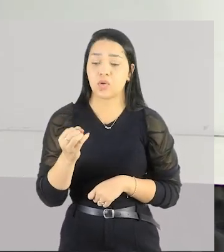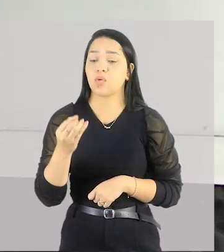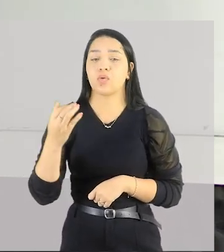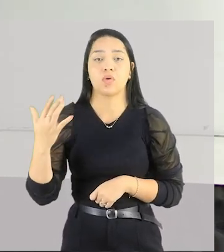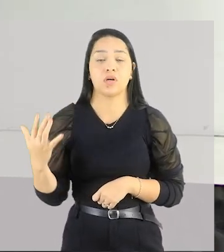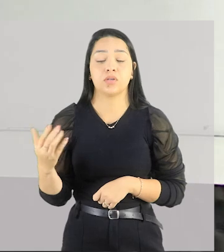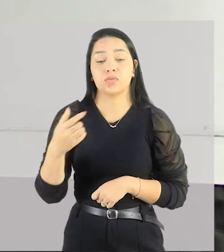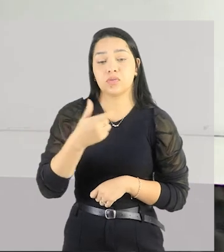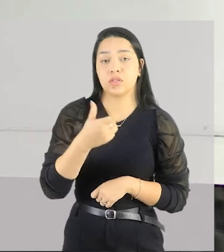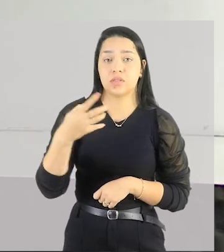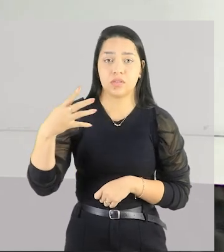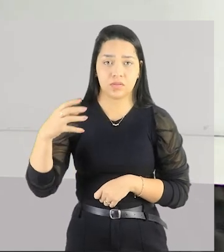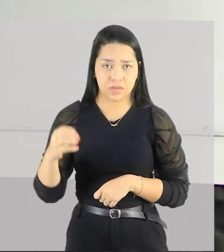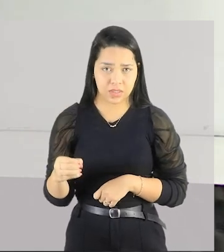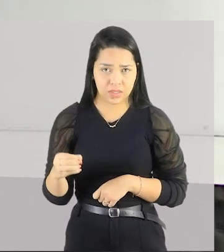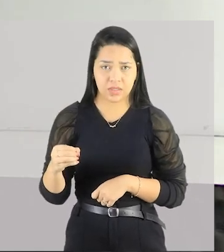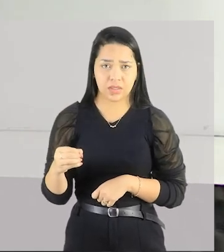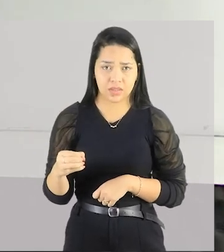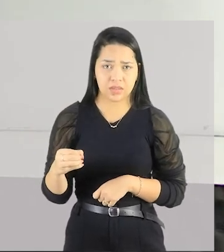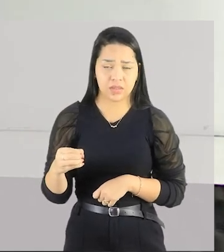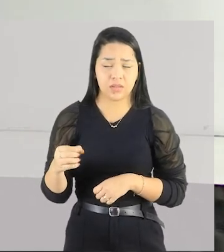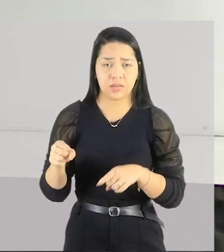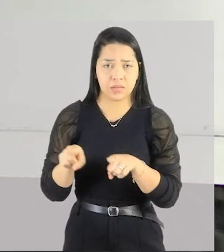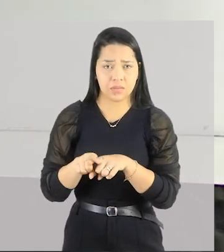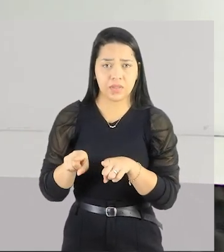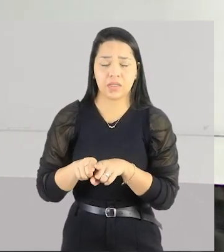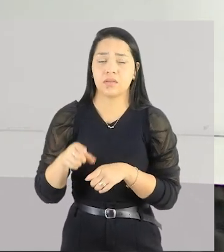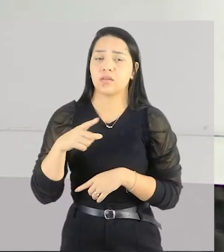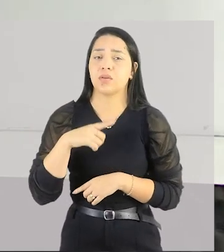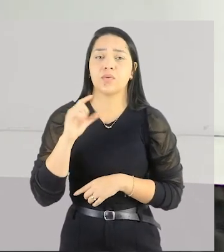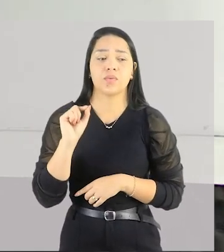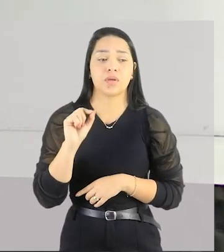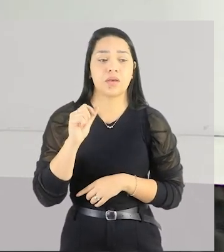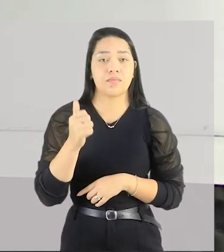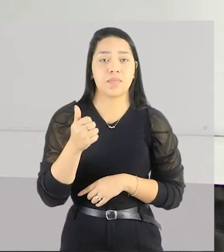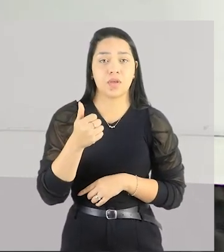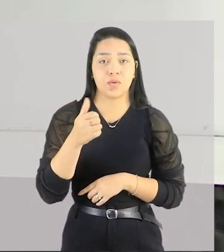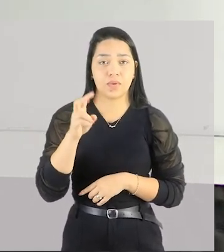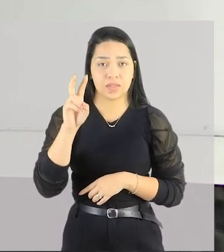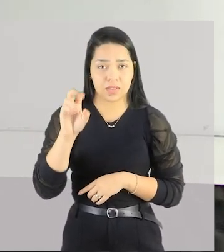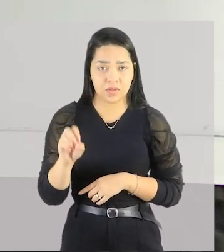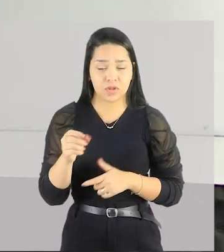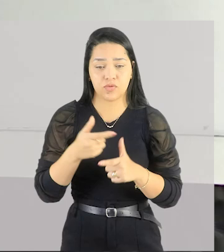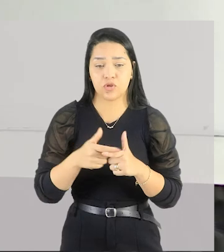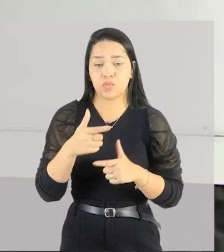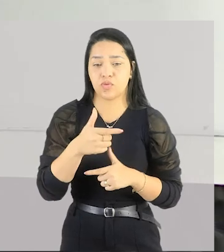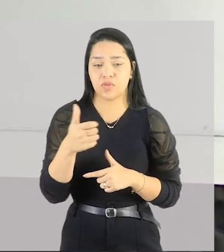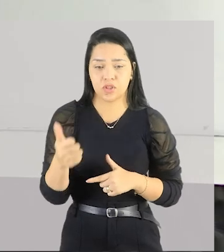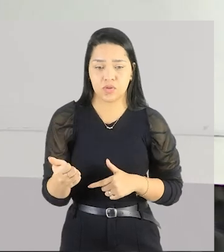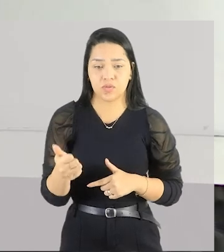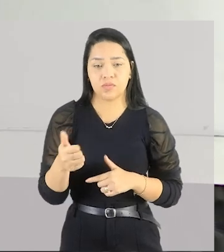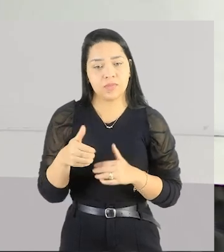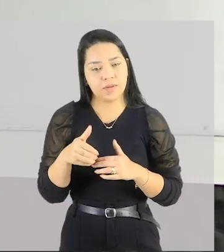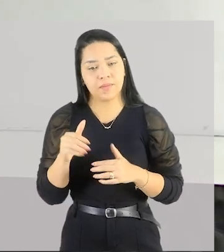quanto? 240, ok? Aqui eu tenho 1050 dividido por 21 e